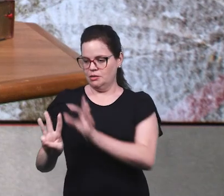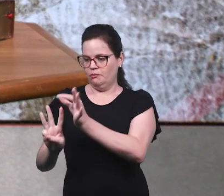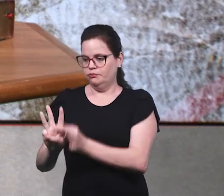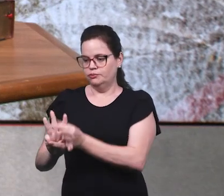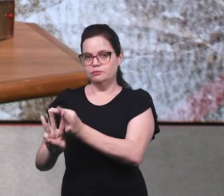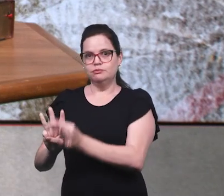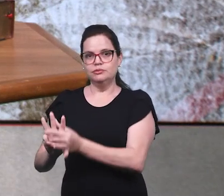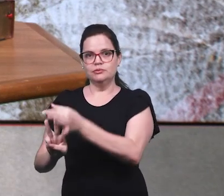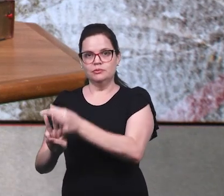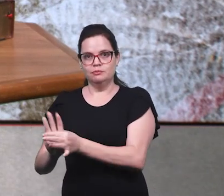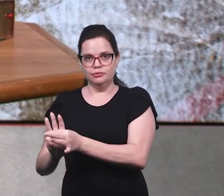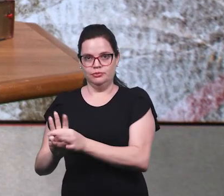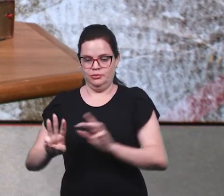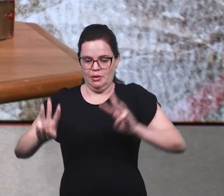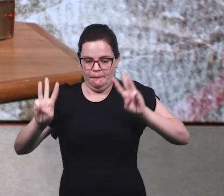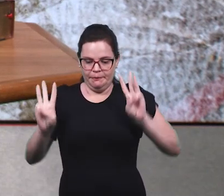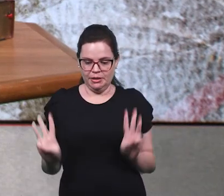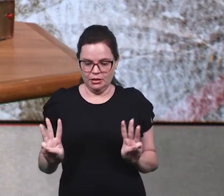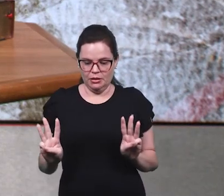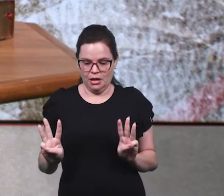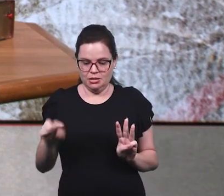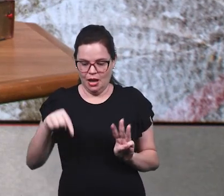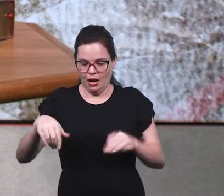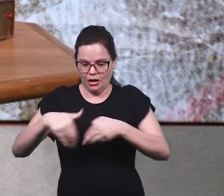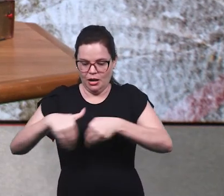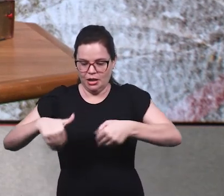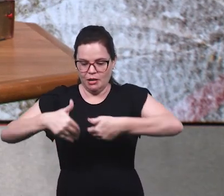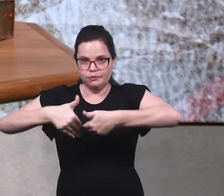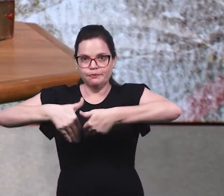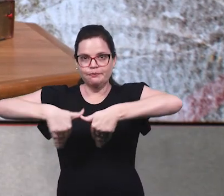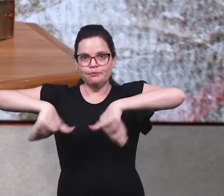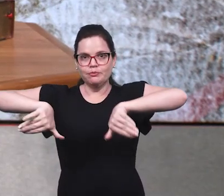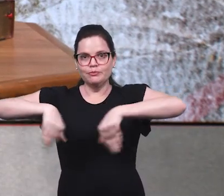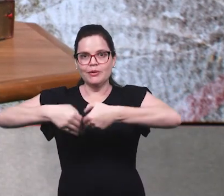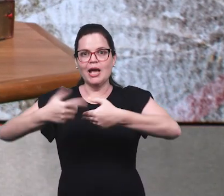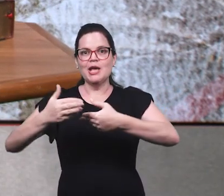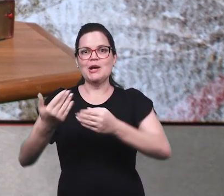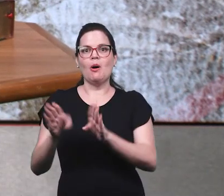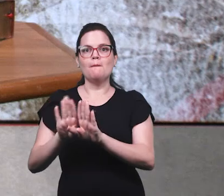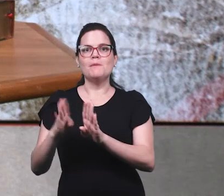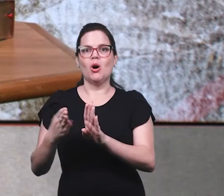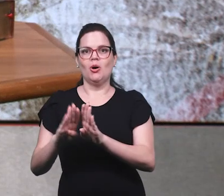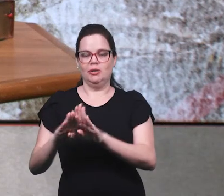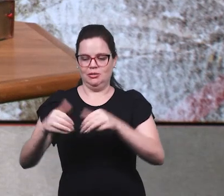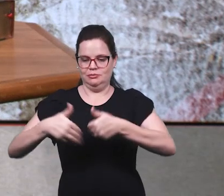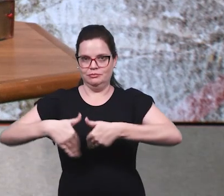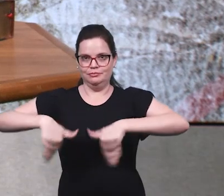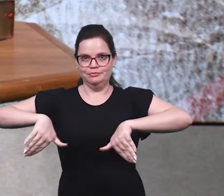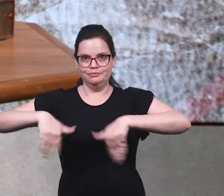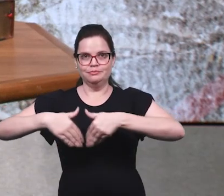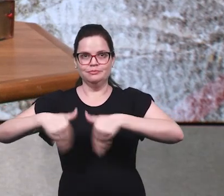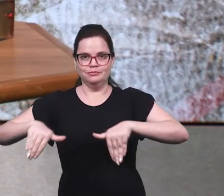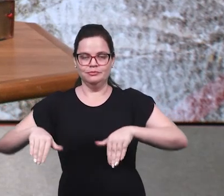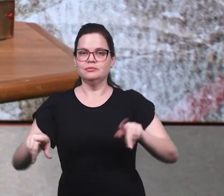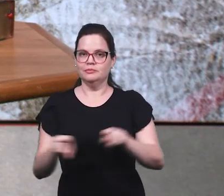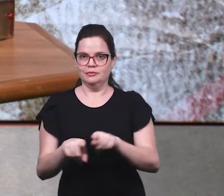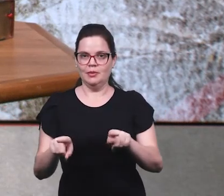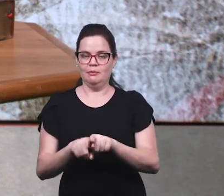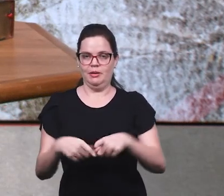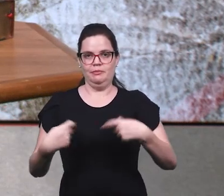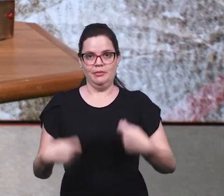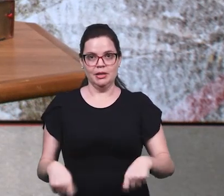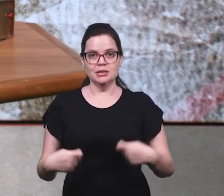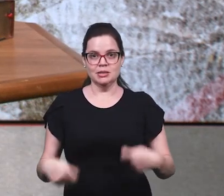3, suas bases 3. E 15 côvados de cortina do outro lado,